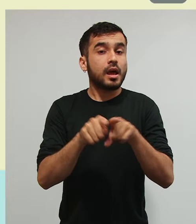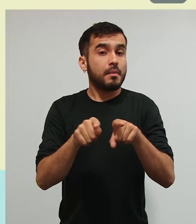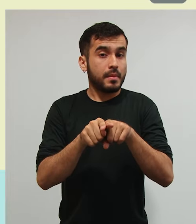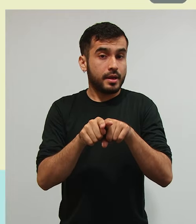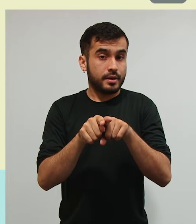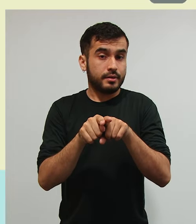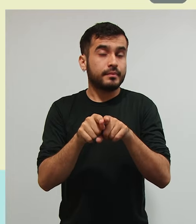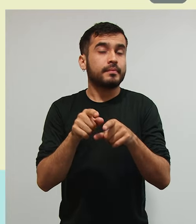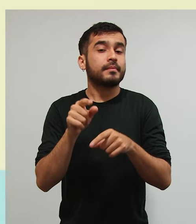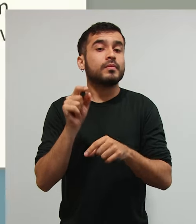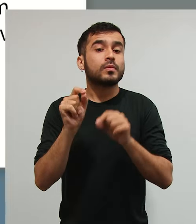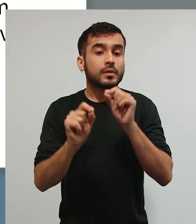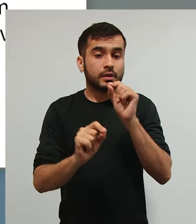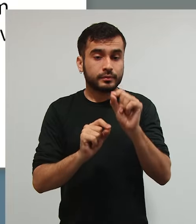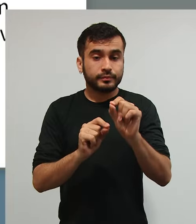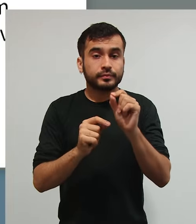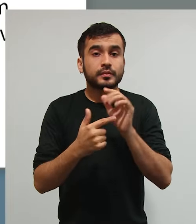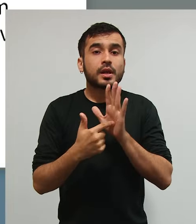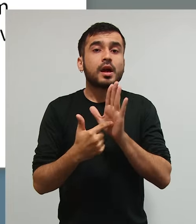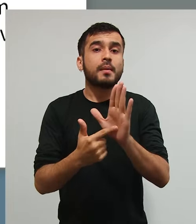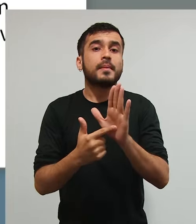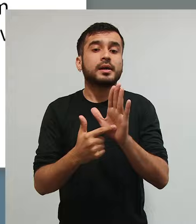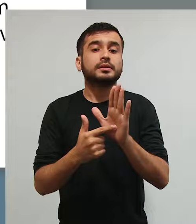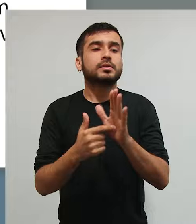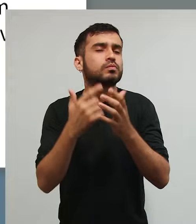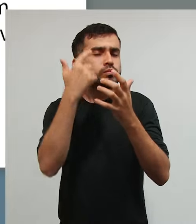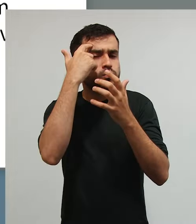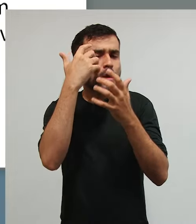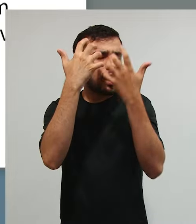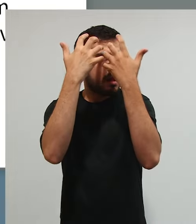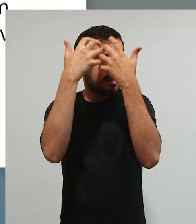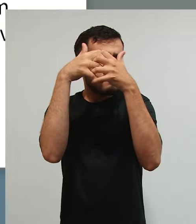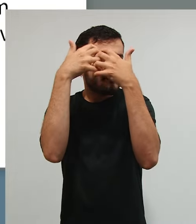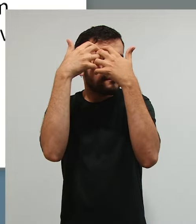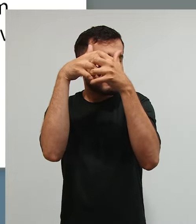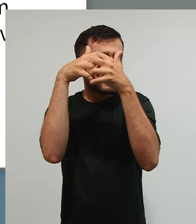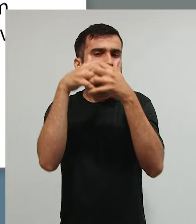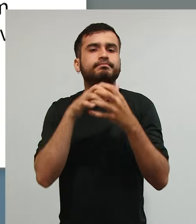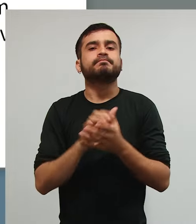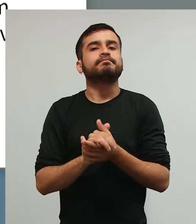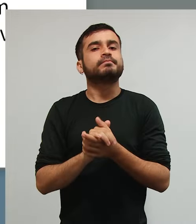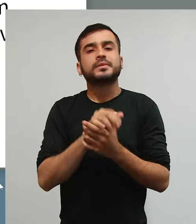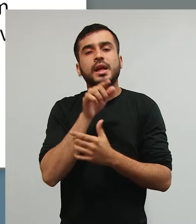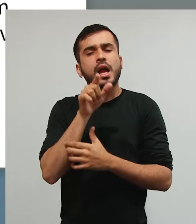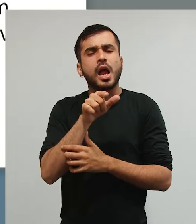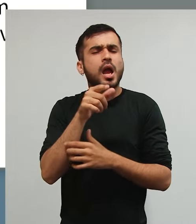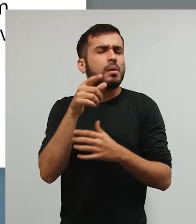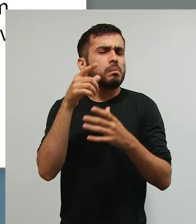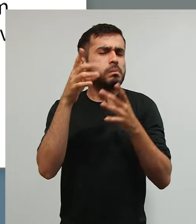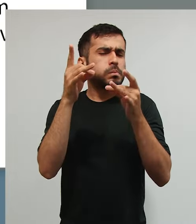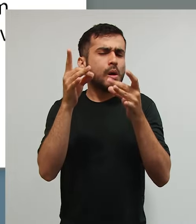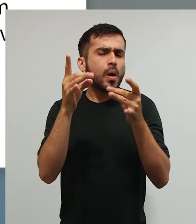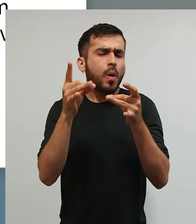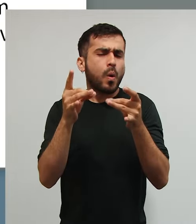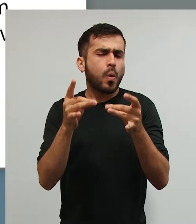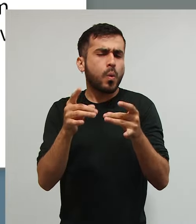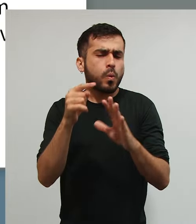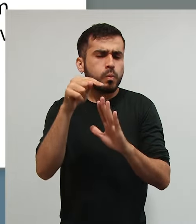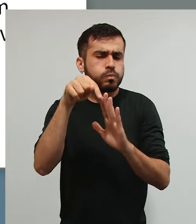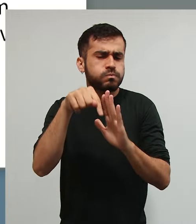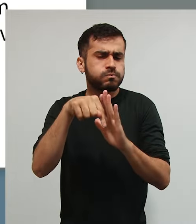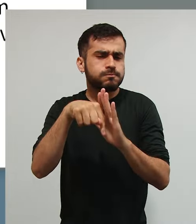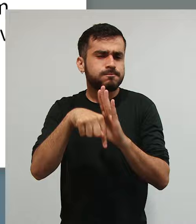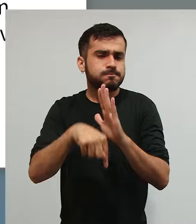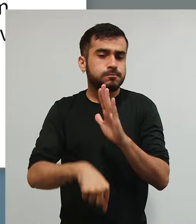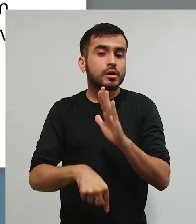para isso. Nós temos também, na sessão 2, vão ser apresentadas as reflexões. Então, é uma